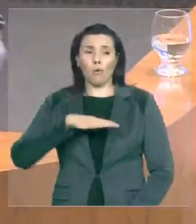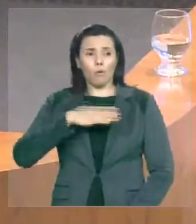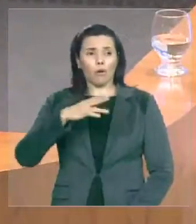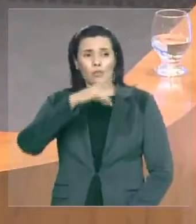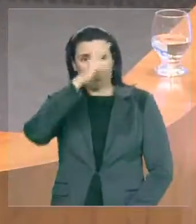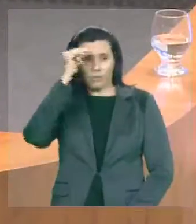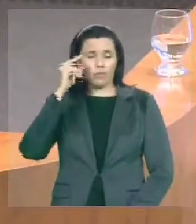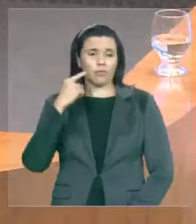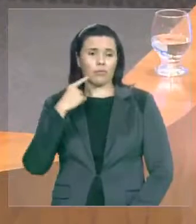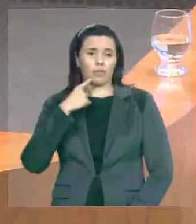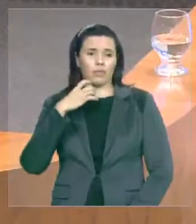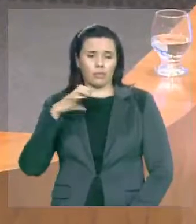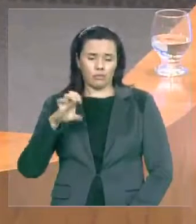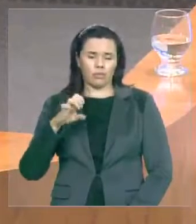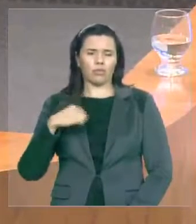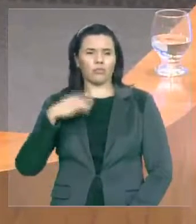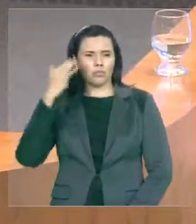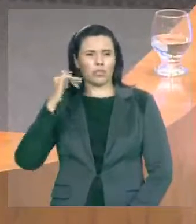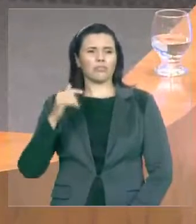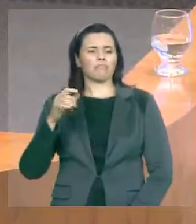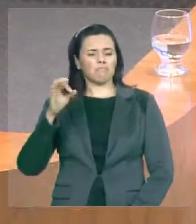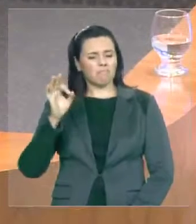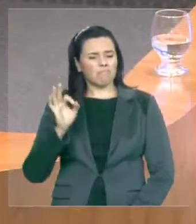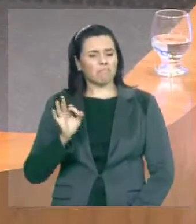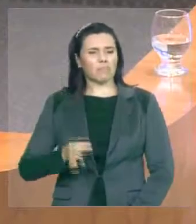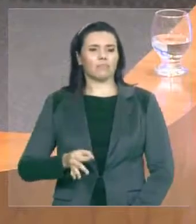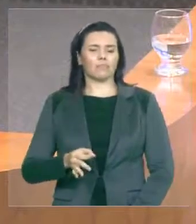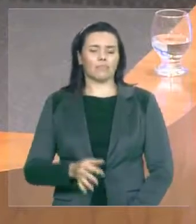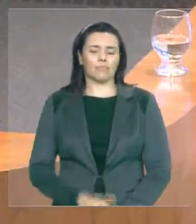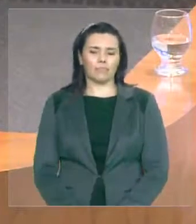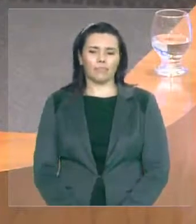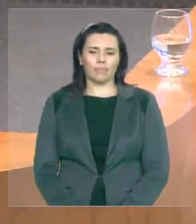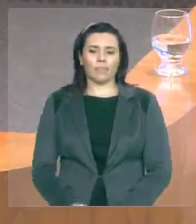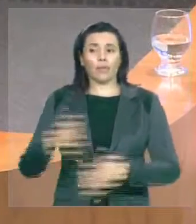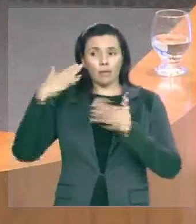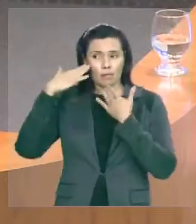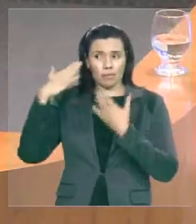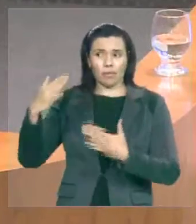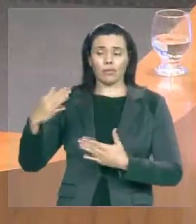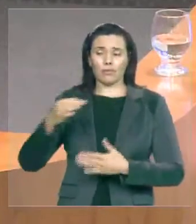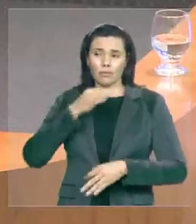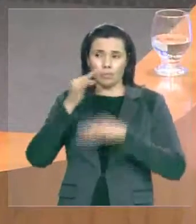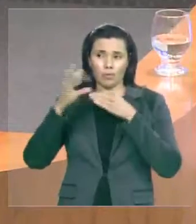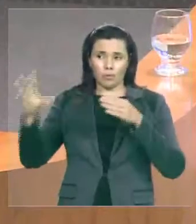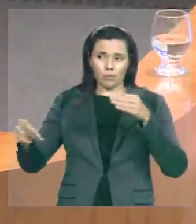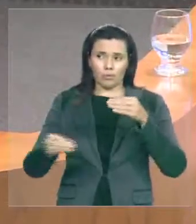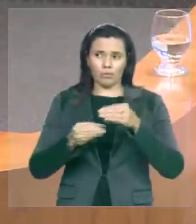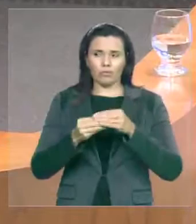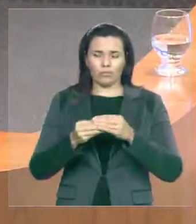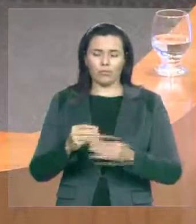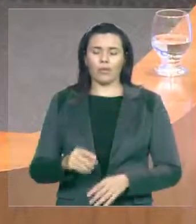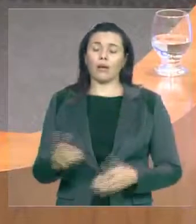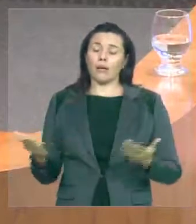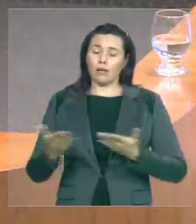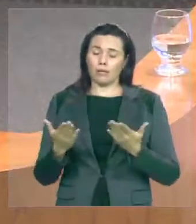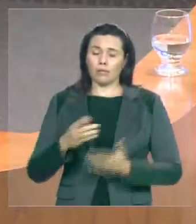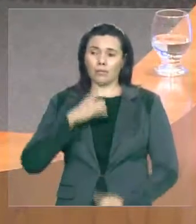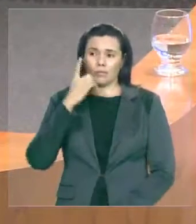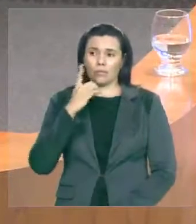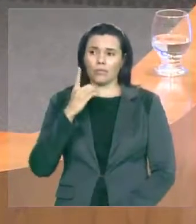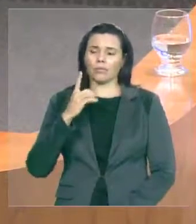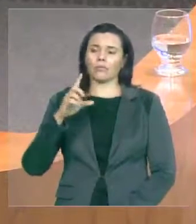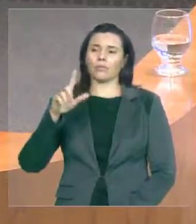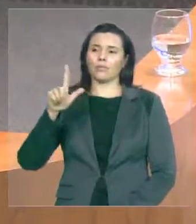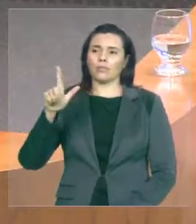professor Marco Aurélio, por esta intervenção ao nosso pronunciamento. Concedo a parte ao nobre deputado